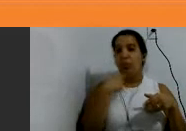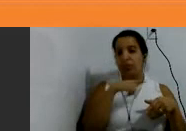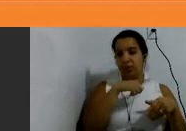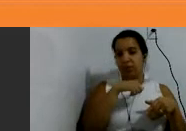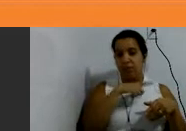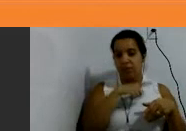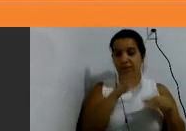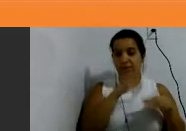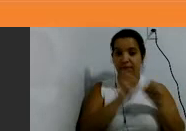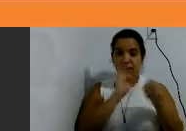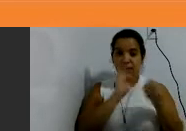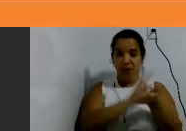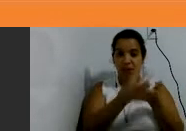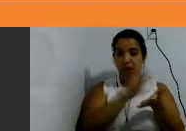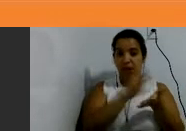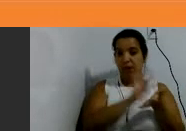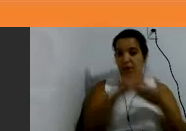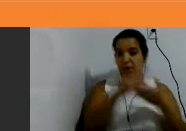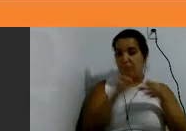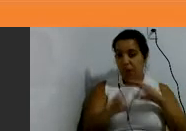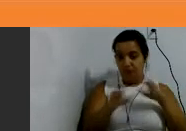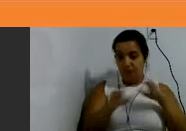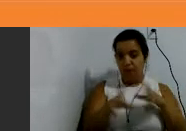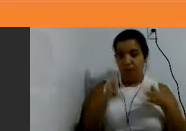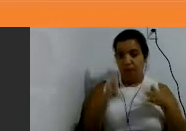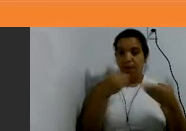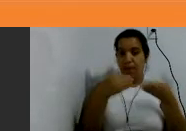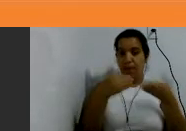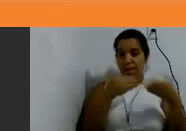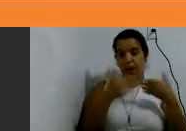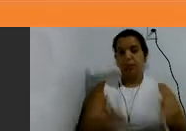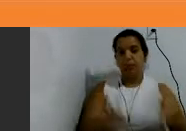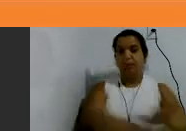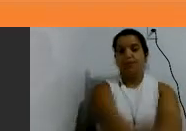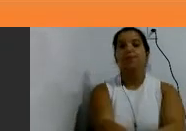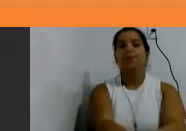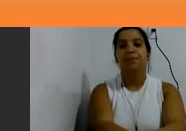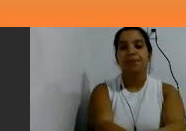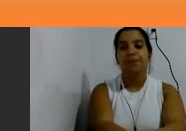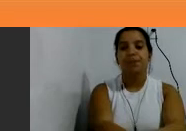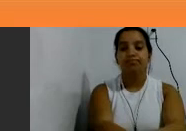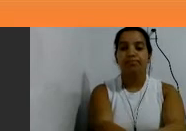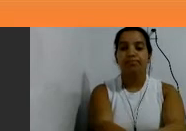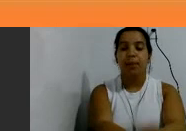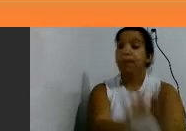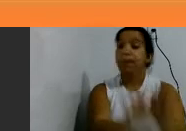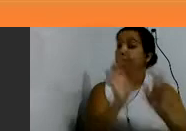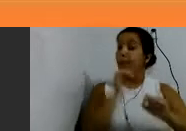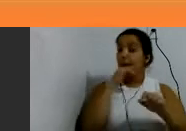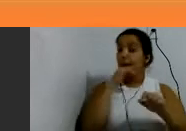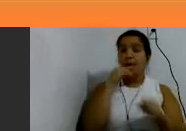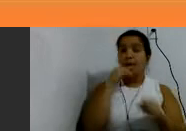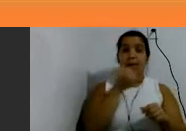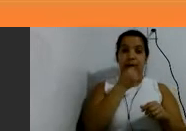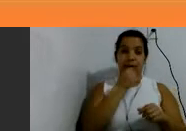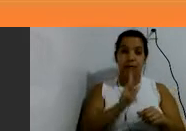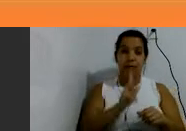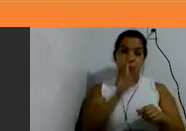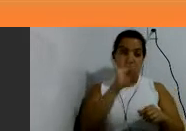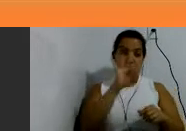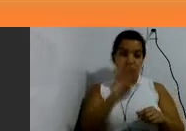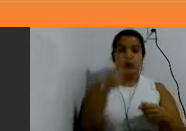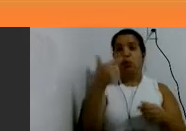duvidoso, a gente vai empregar outra técnica ou repetir a reação. Ou seja, a gente pode usar 2 kits de imunofluorescência